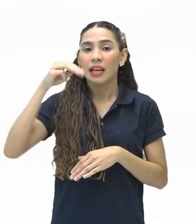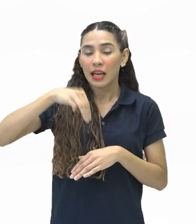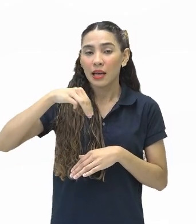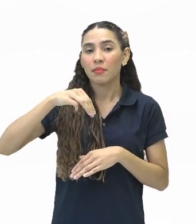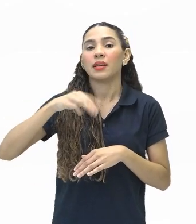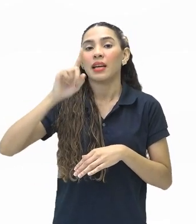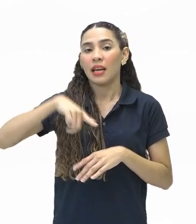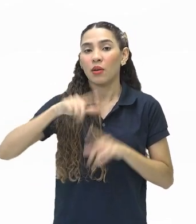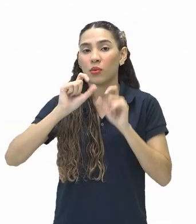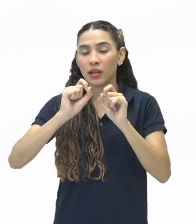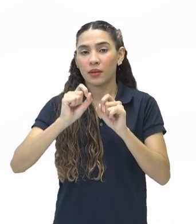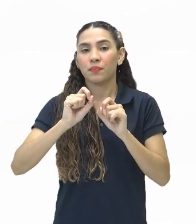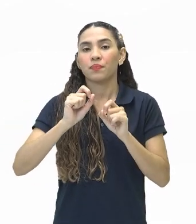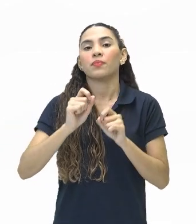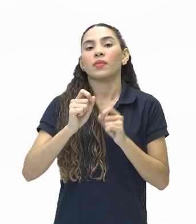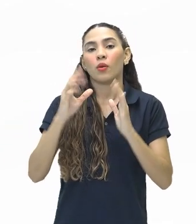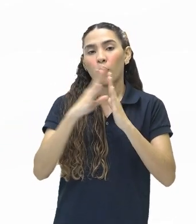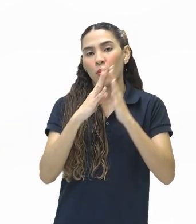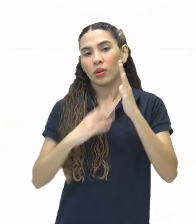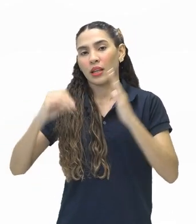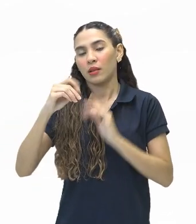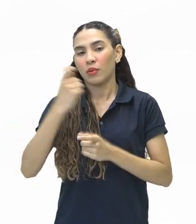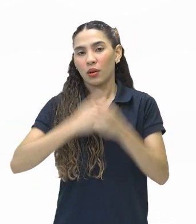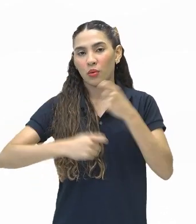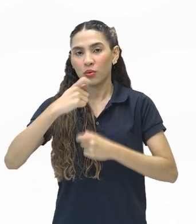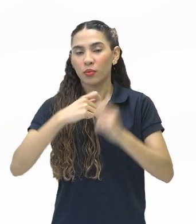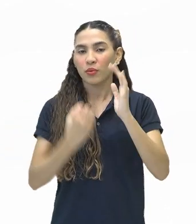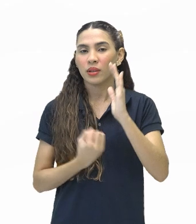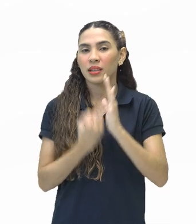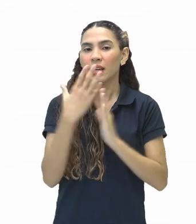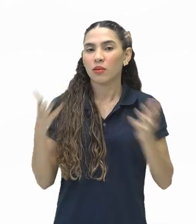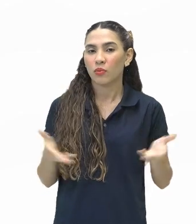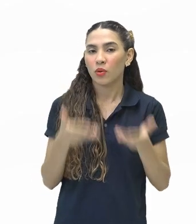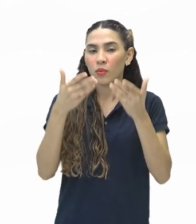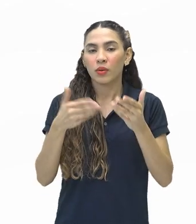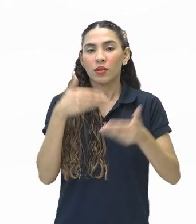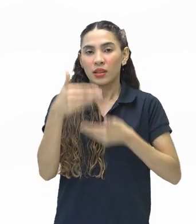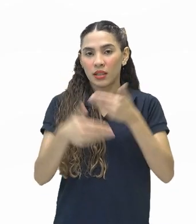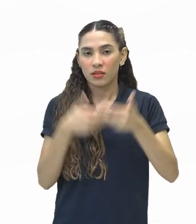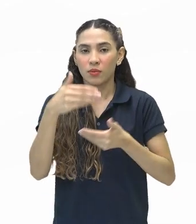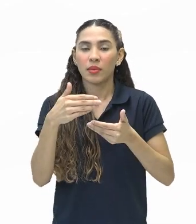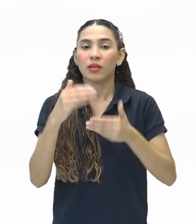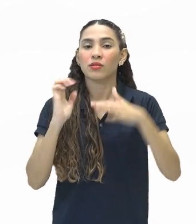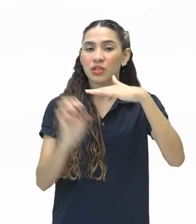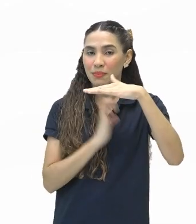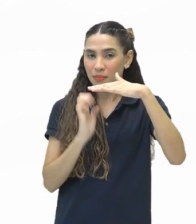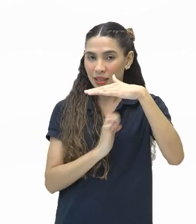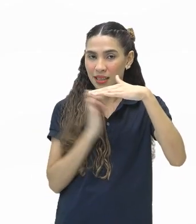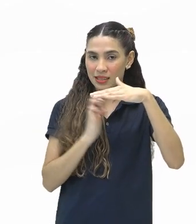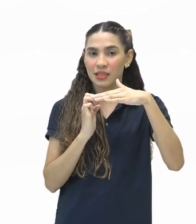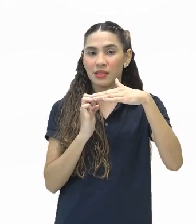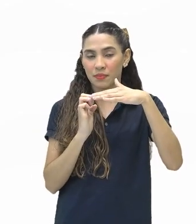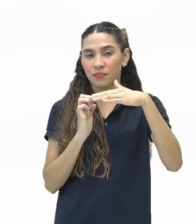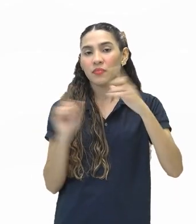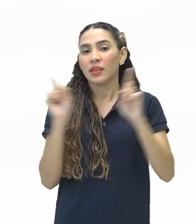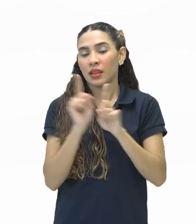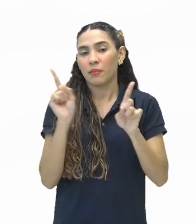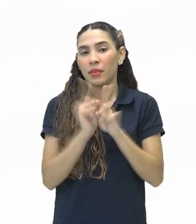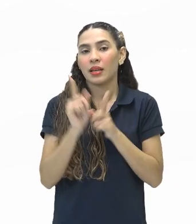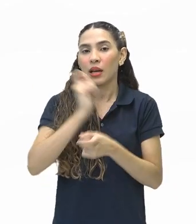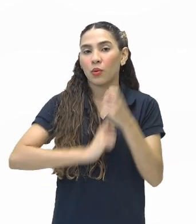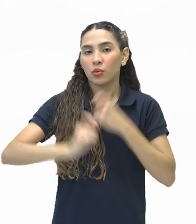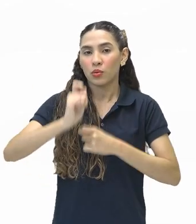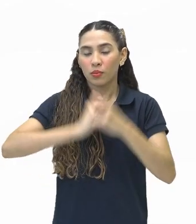modelo econômico criado para promover o desenvolvimento da indústria e da